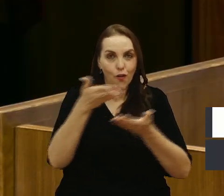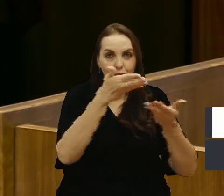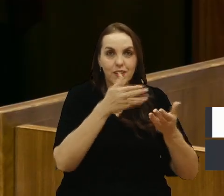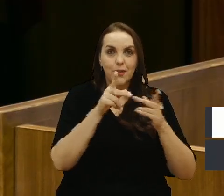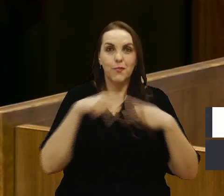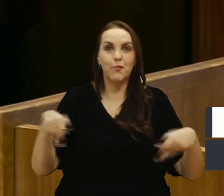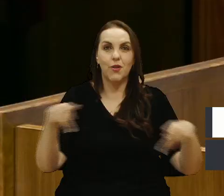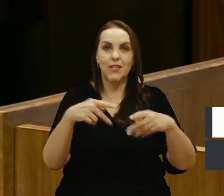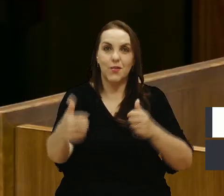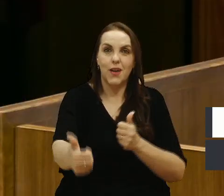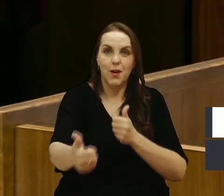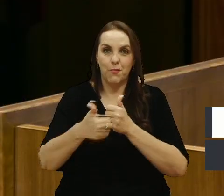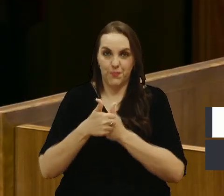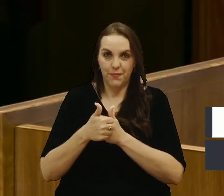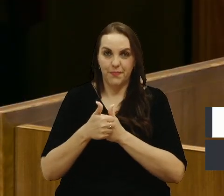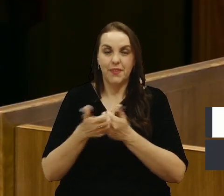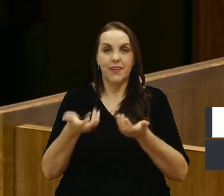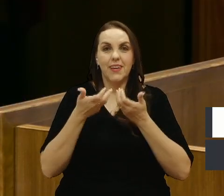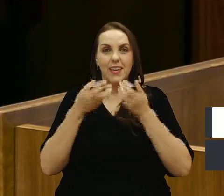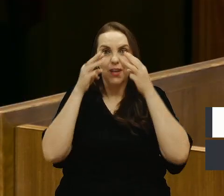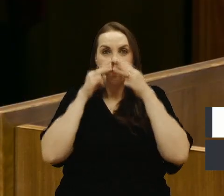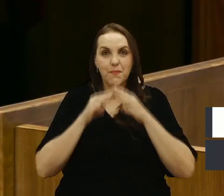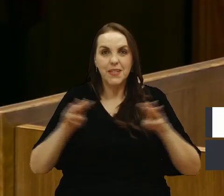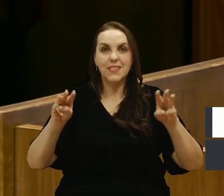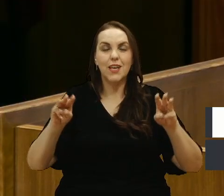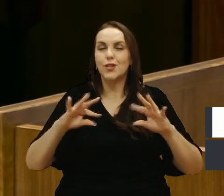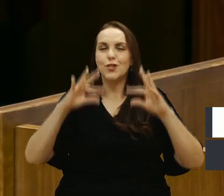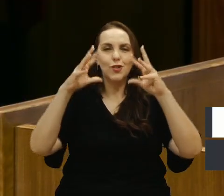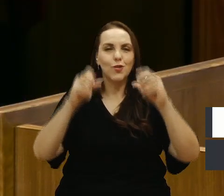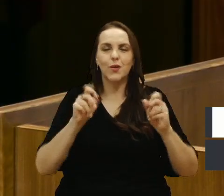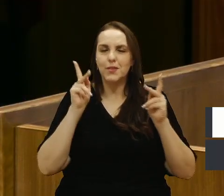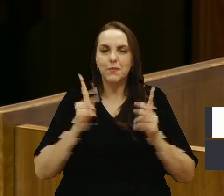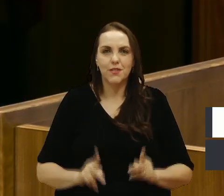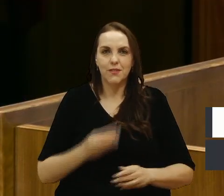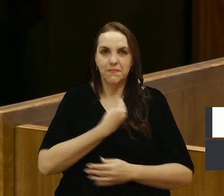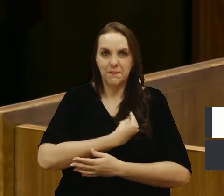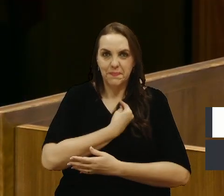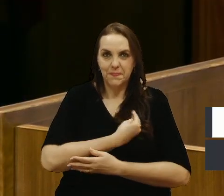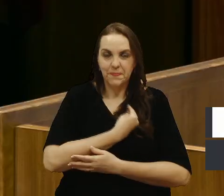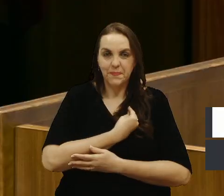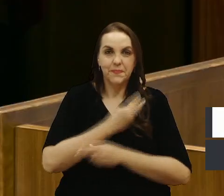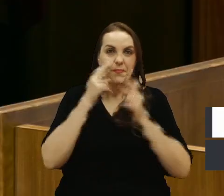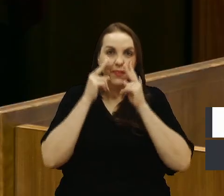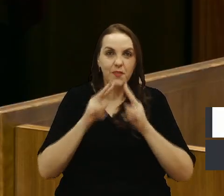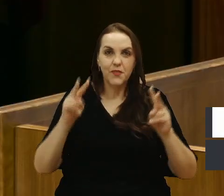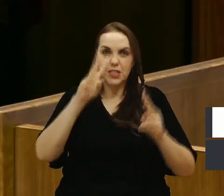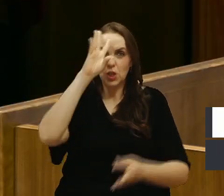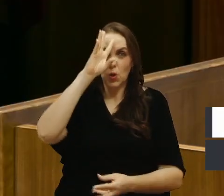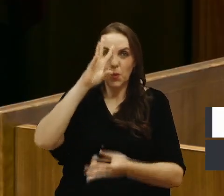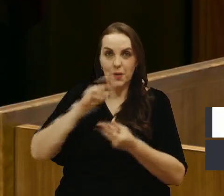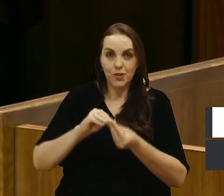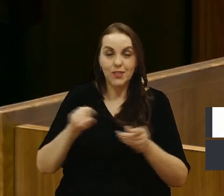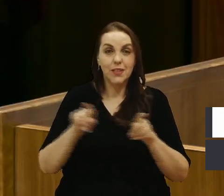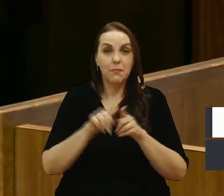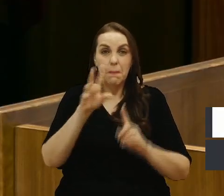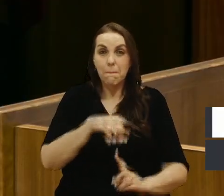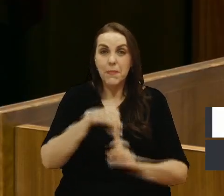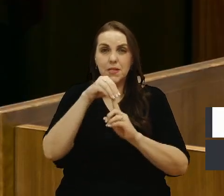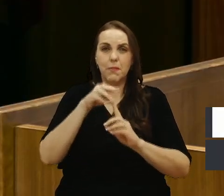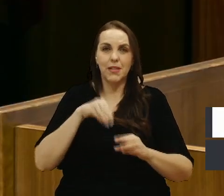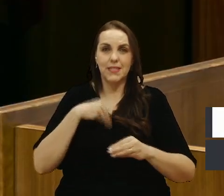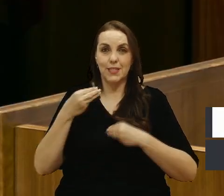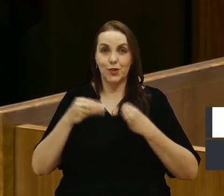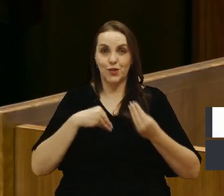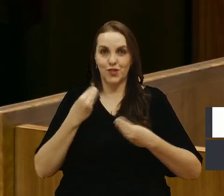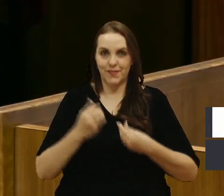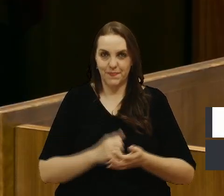aproximar. Queremos que essa mensagem esteja onde as pessoas estão, que ela seja vista, compreendida e principalmente sentida.